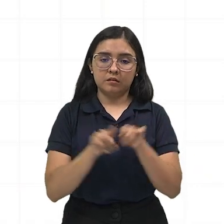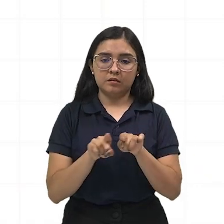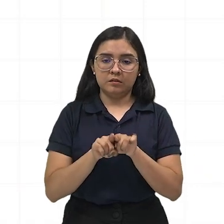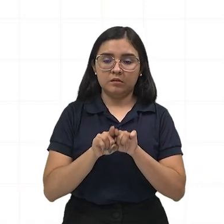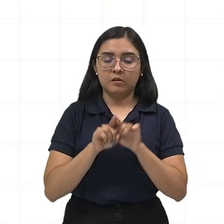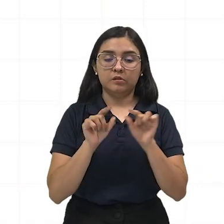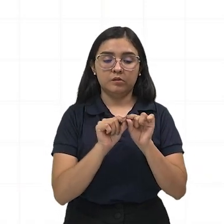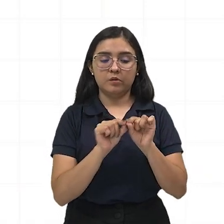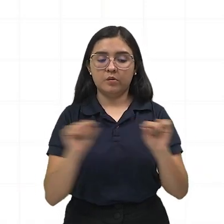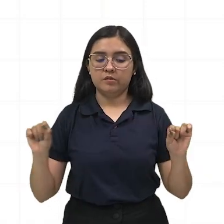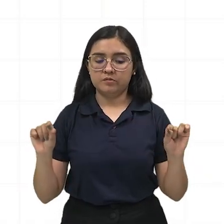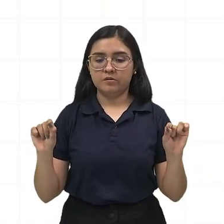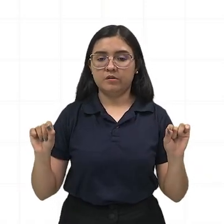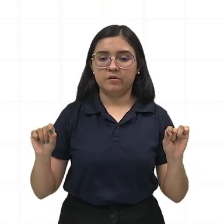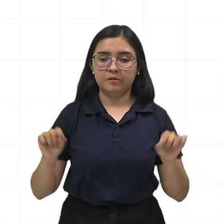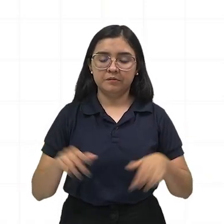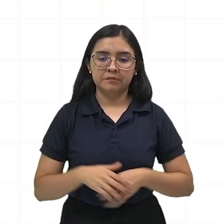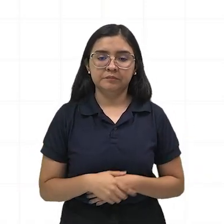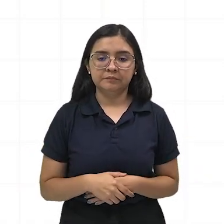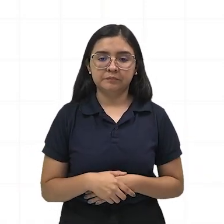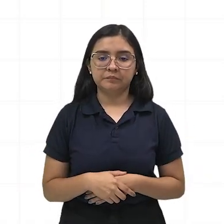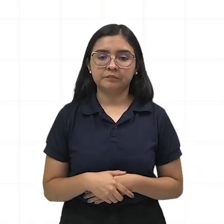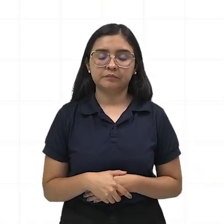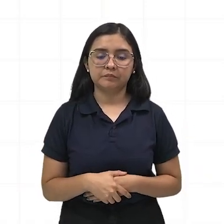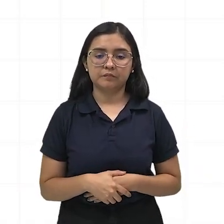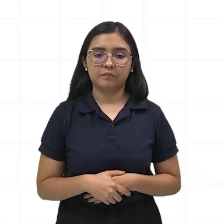eixo horizontal.